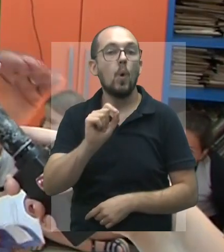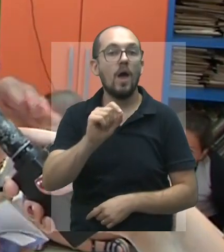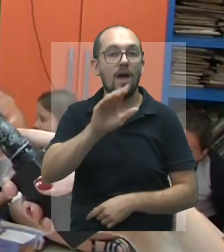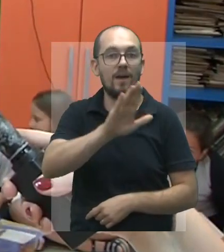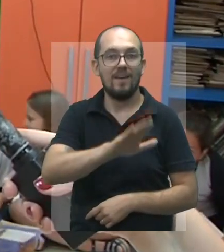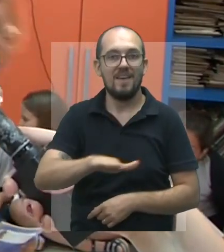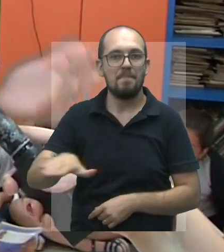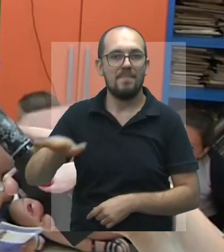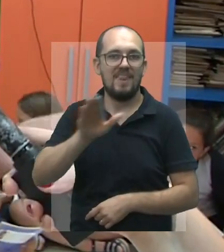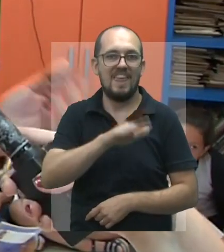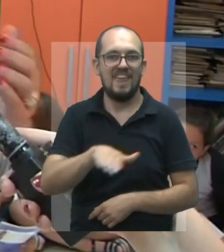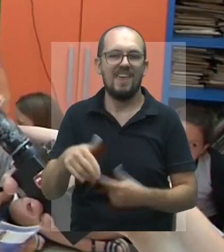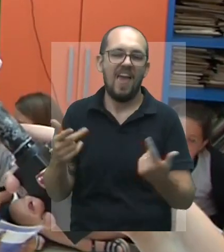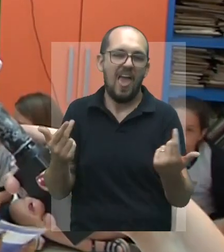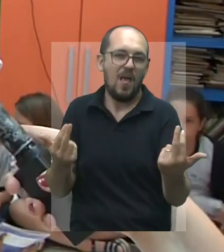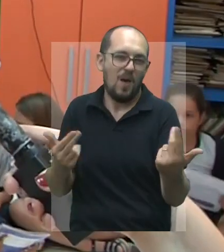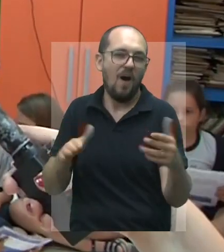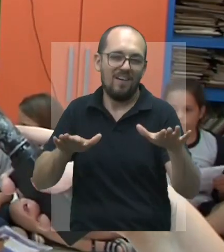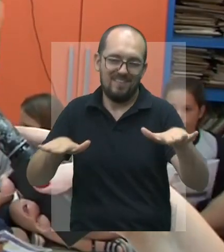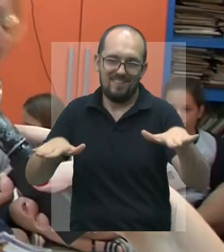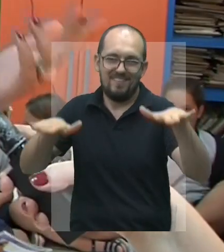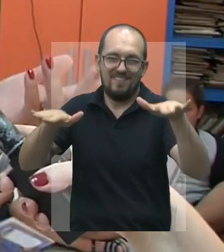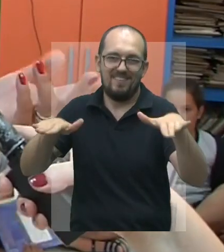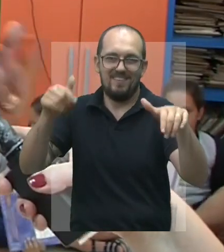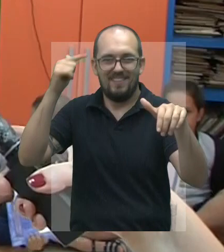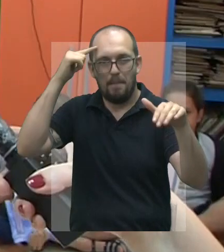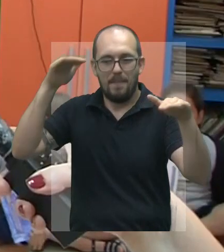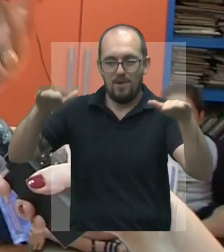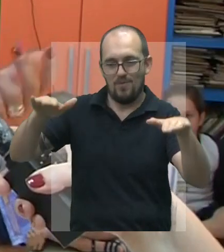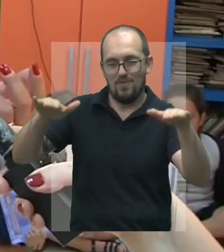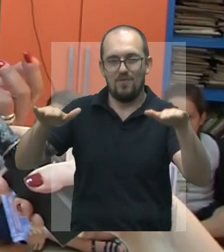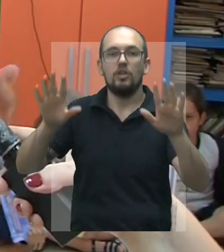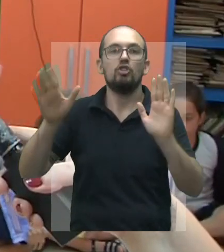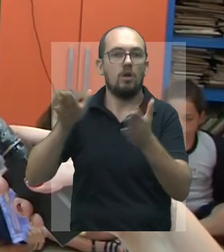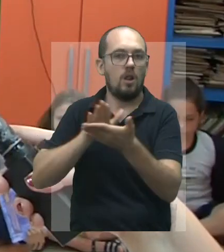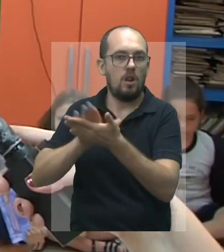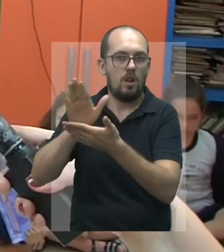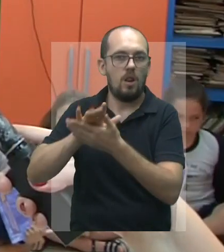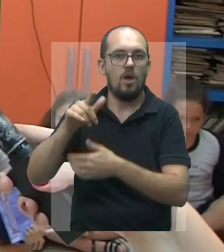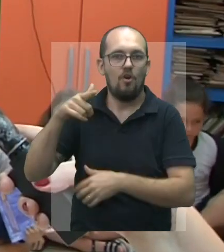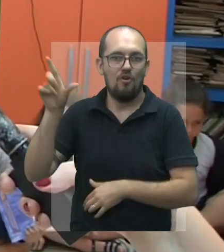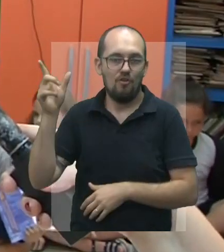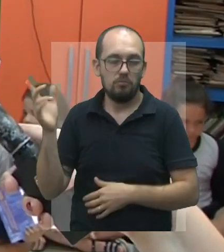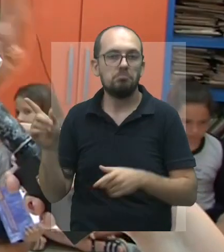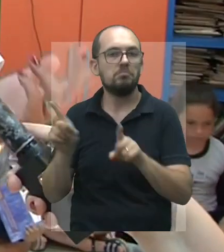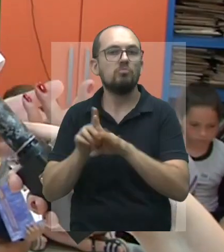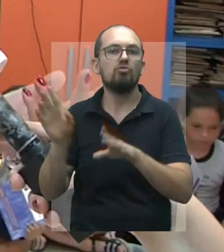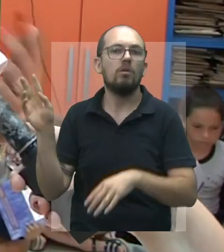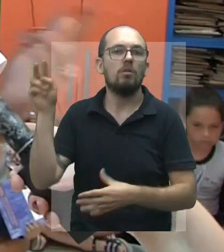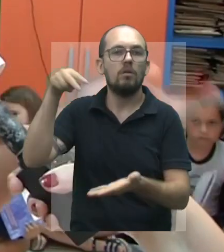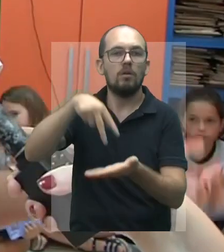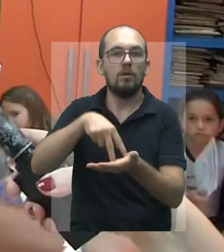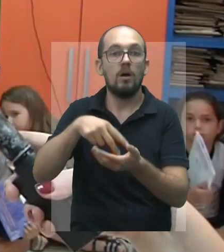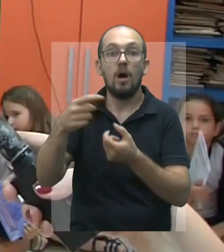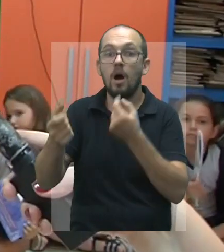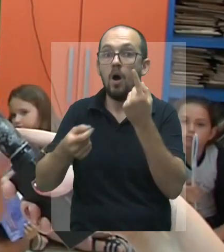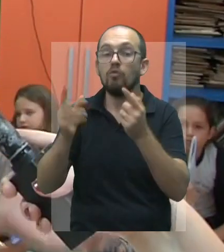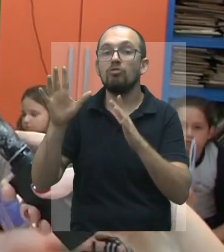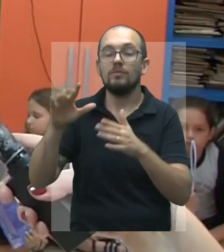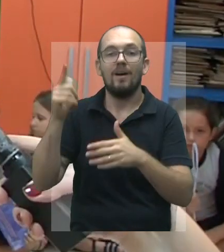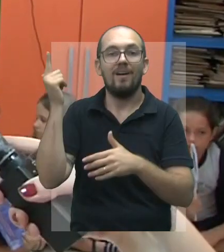do tamanho deles, que já publicaram livro. Nós trazemos já há vários anos escritora indicada ao